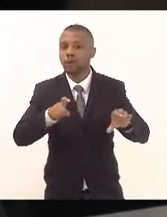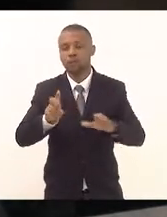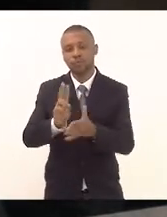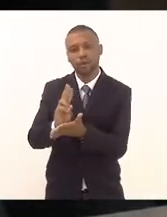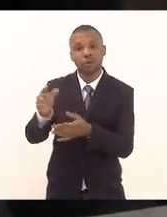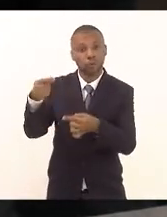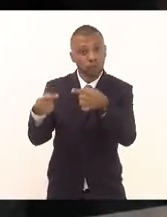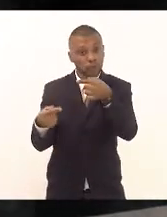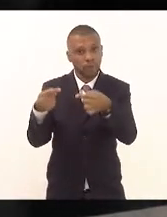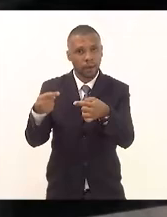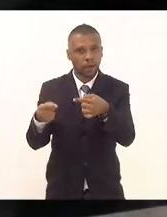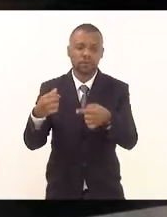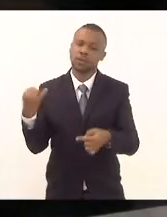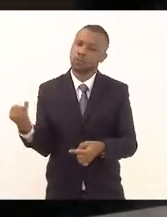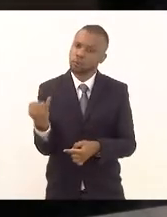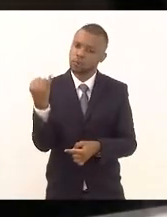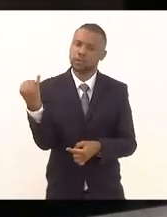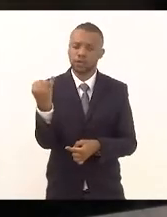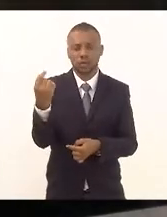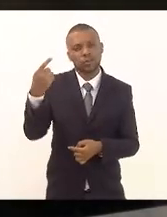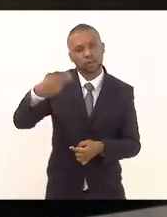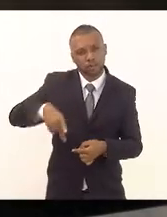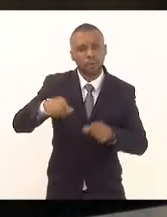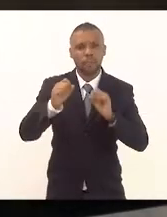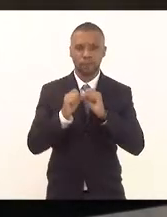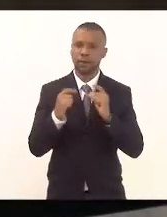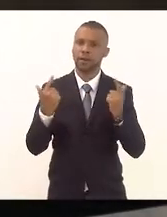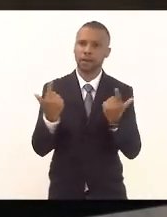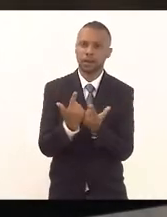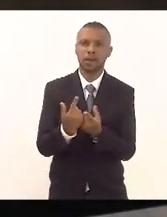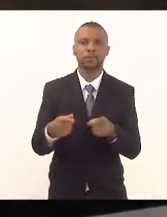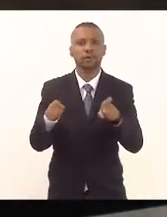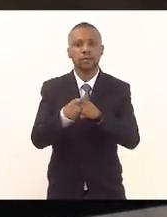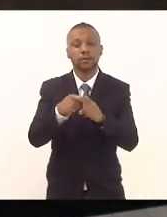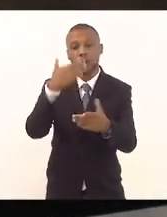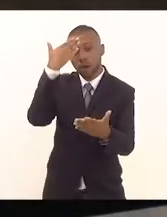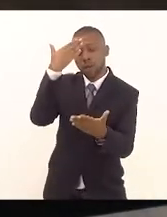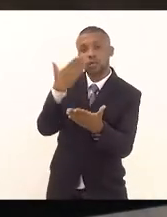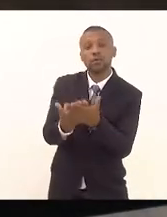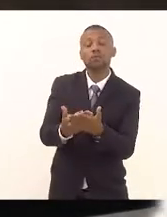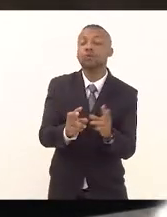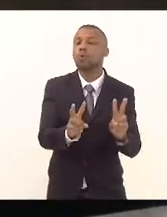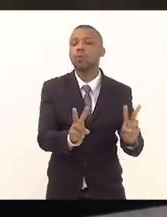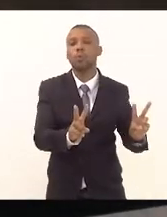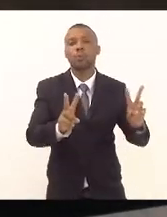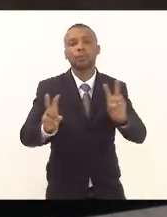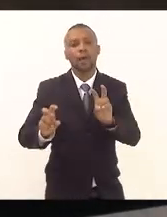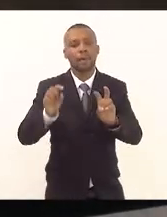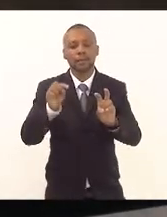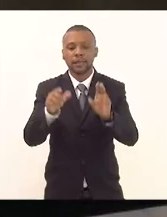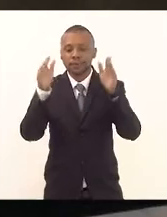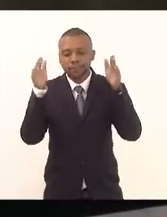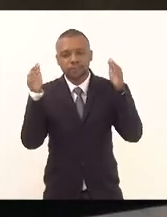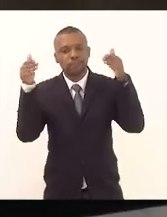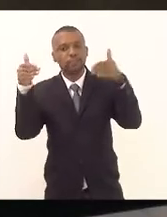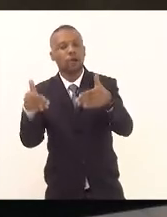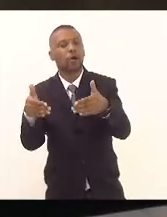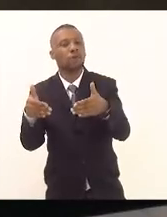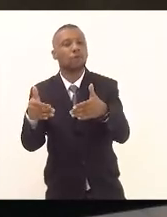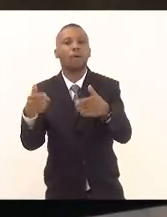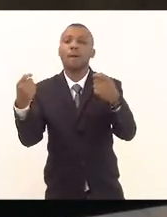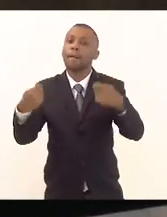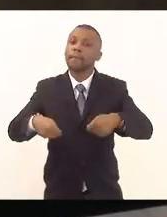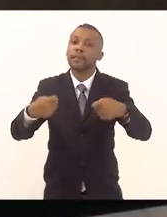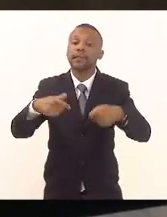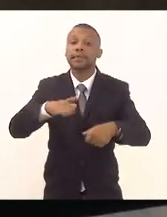debate fundamental para esta casa. E creio que um tema dessa envergadura precisa de